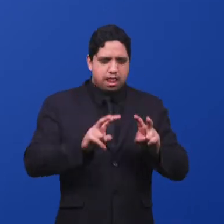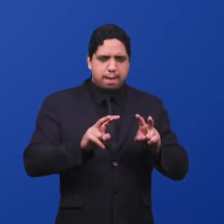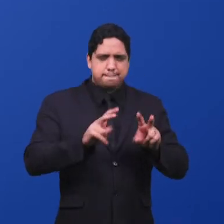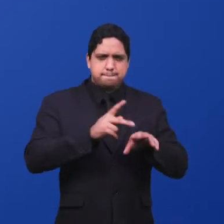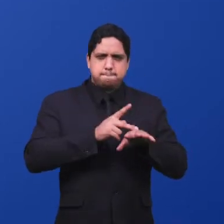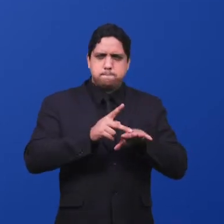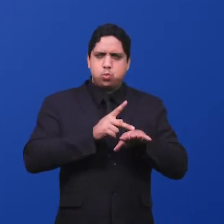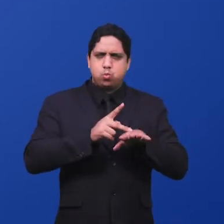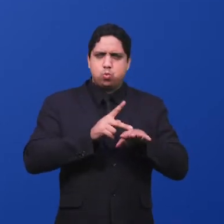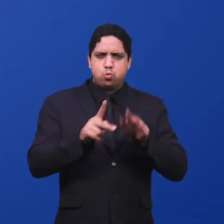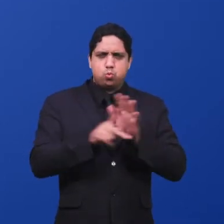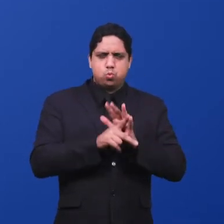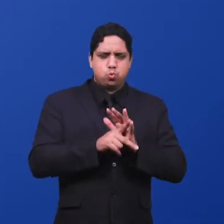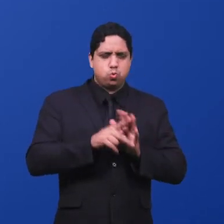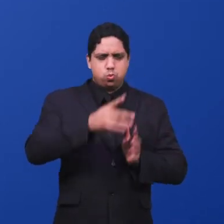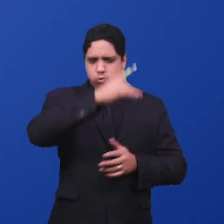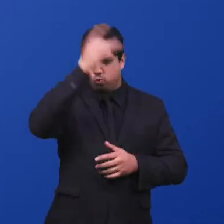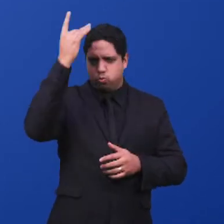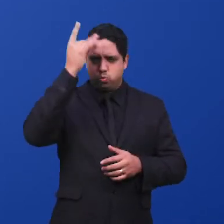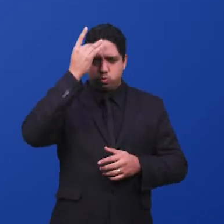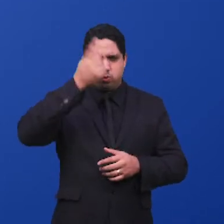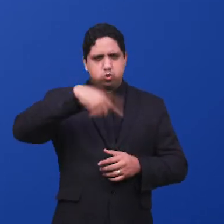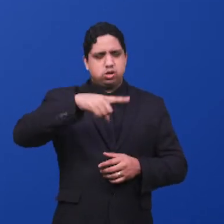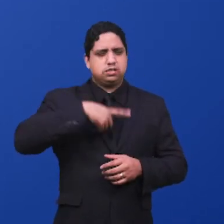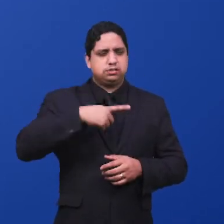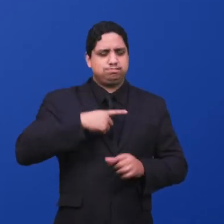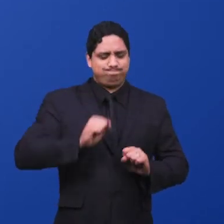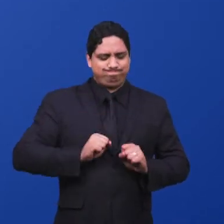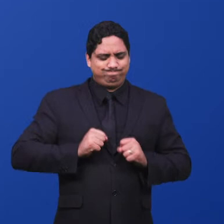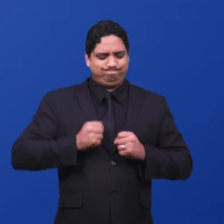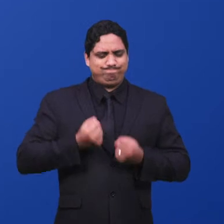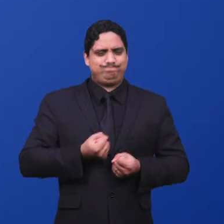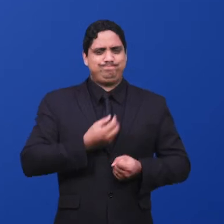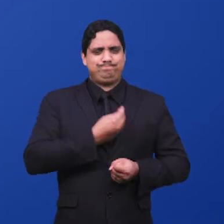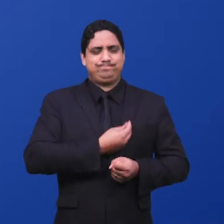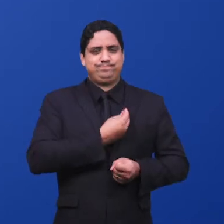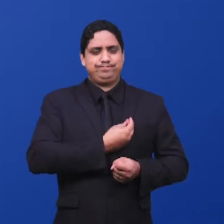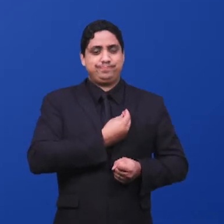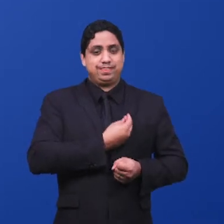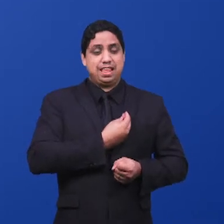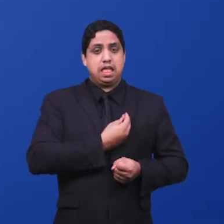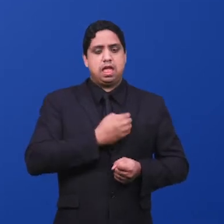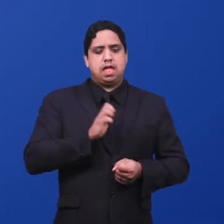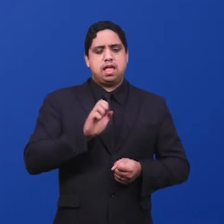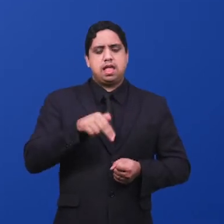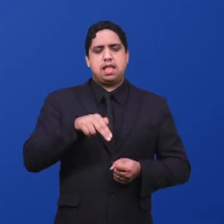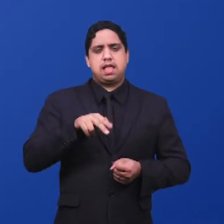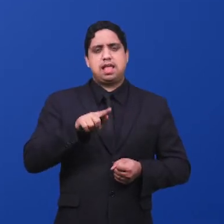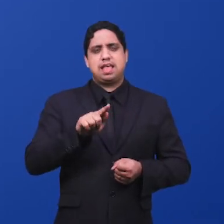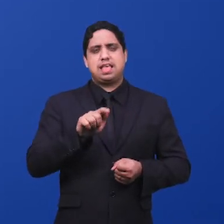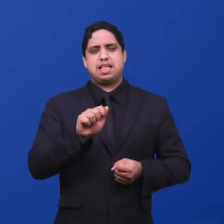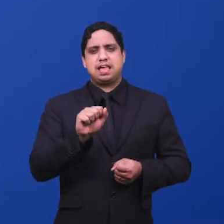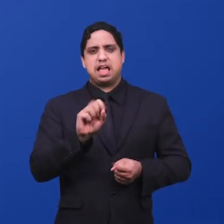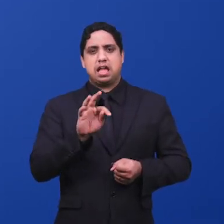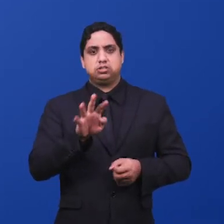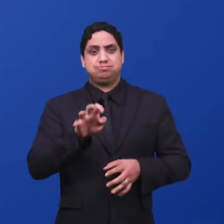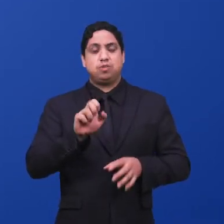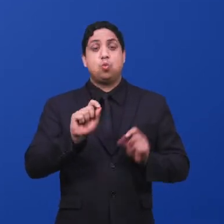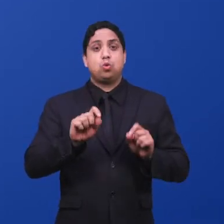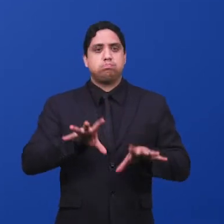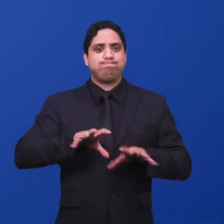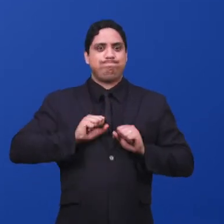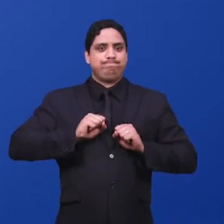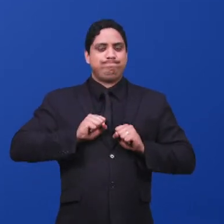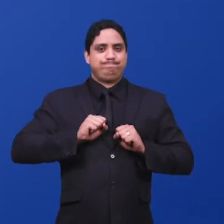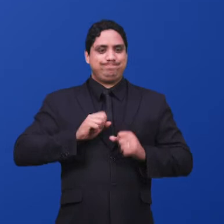Santo, a igreja tem o alimento de vida. Postos em engaste, isso está incrustado nele,